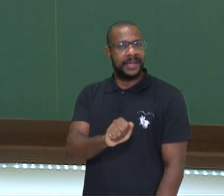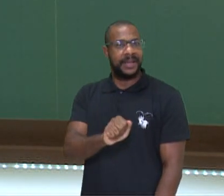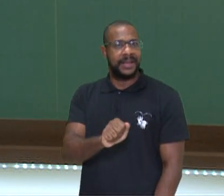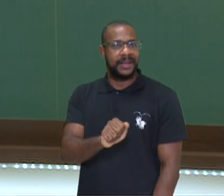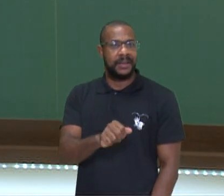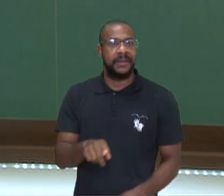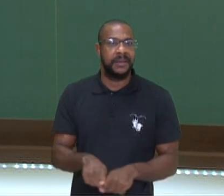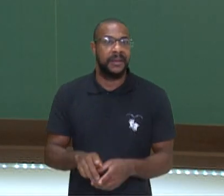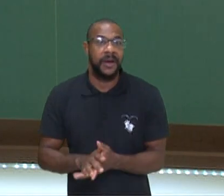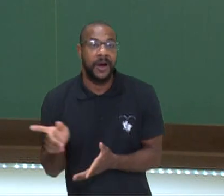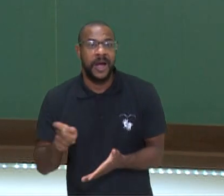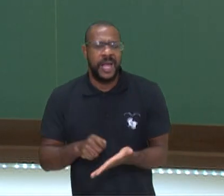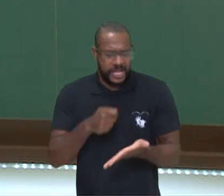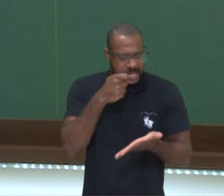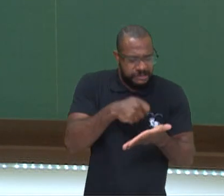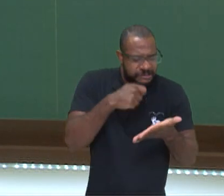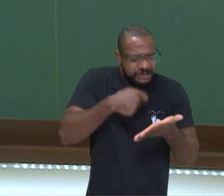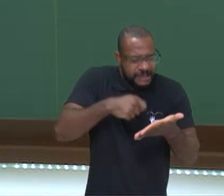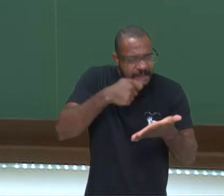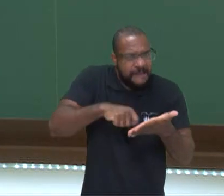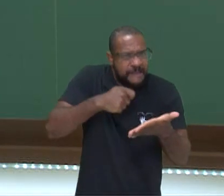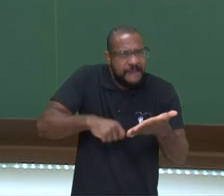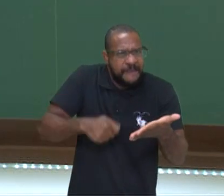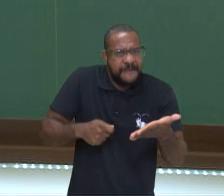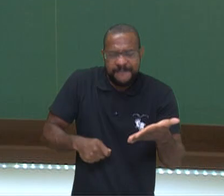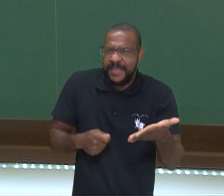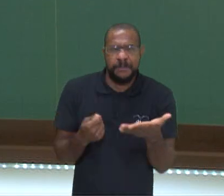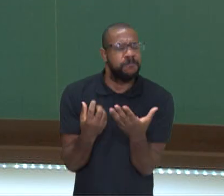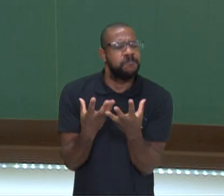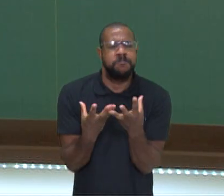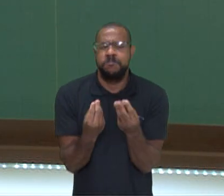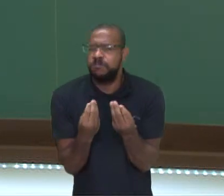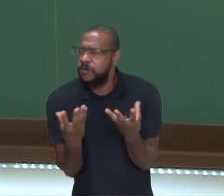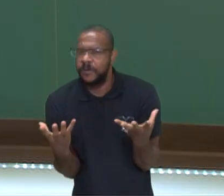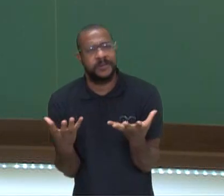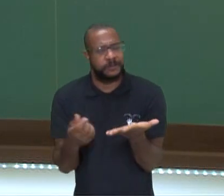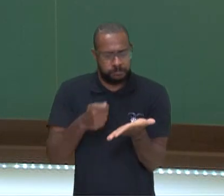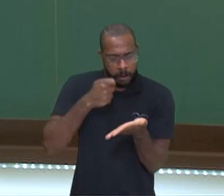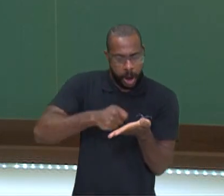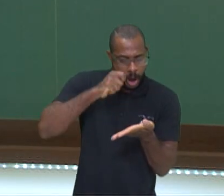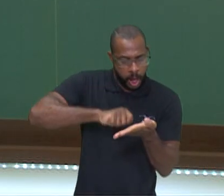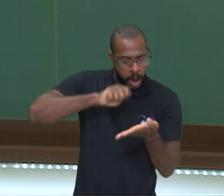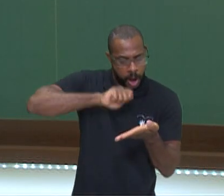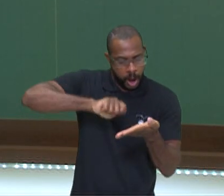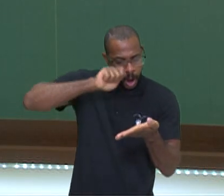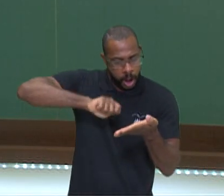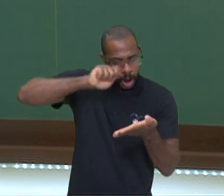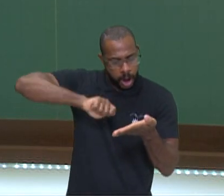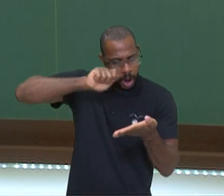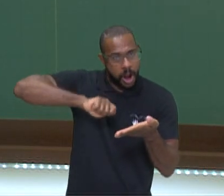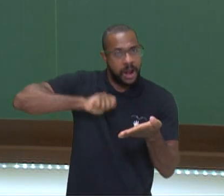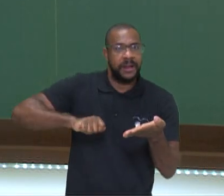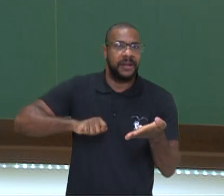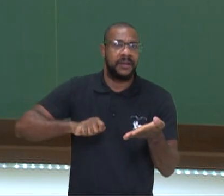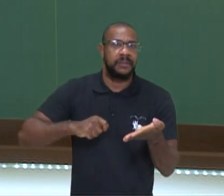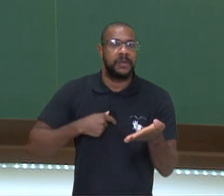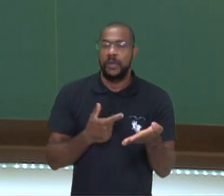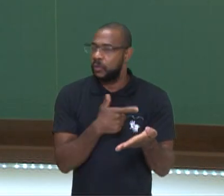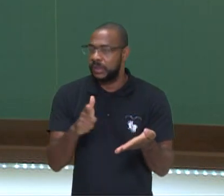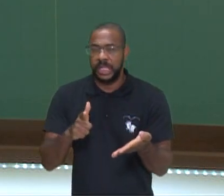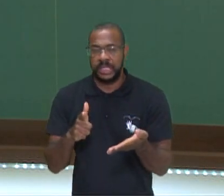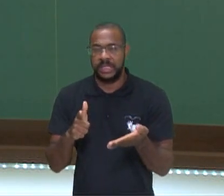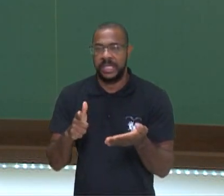escrever tanta perícia, tanta requer, que ofício tal não há notícia de outro